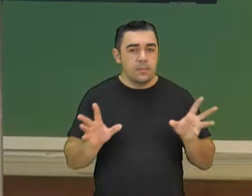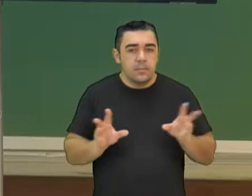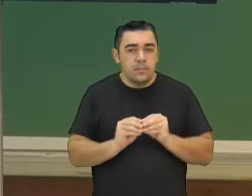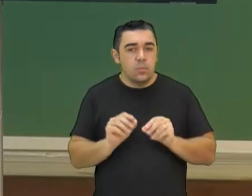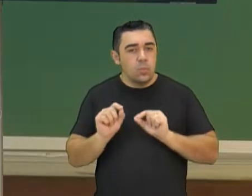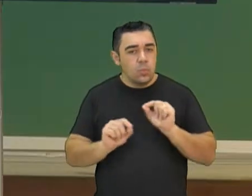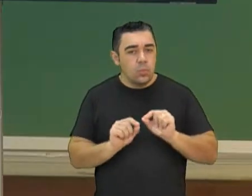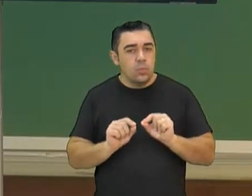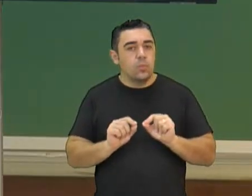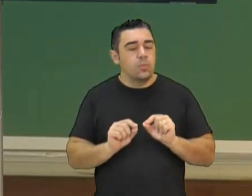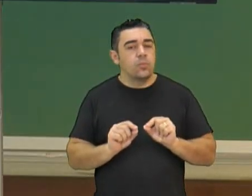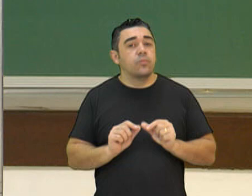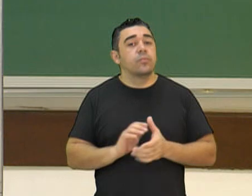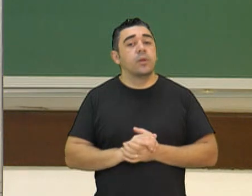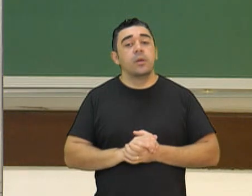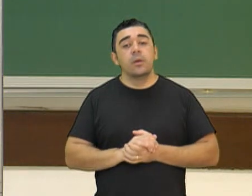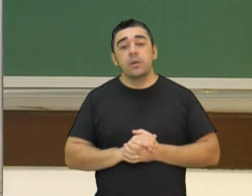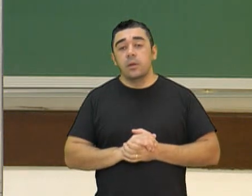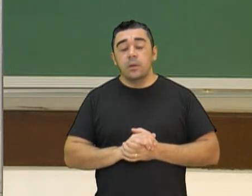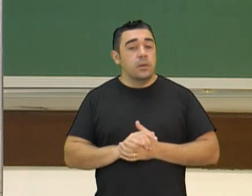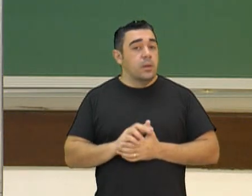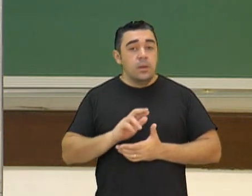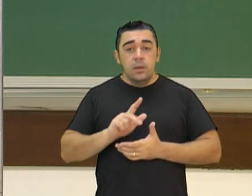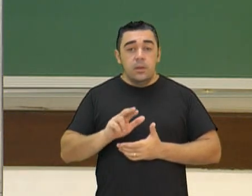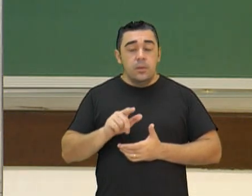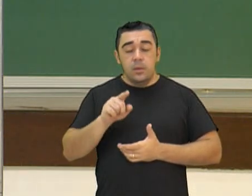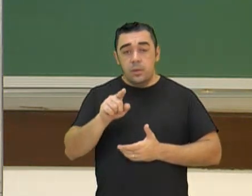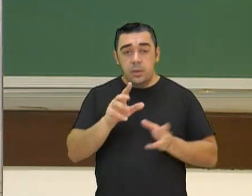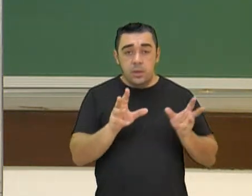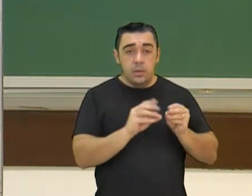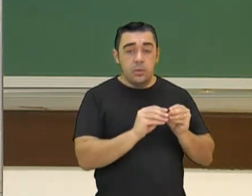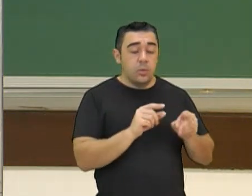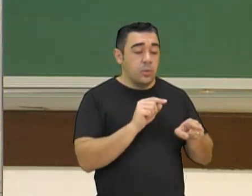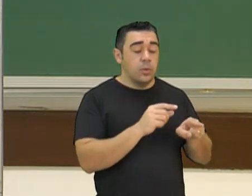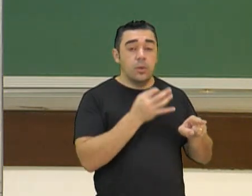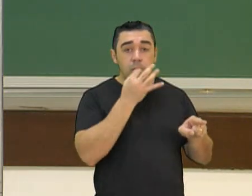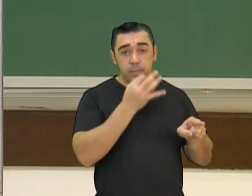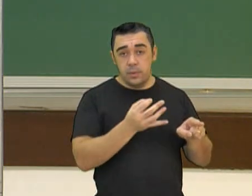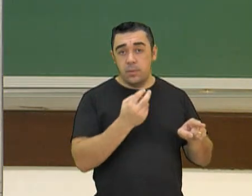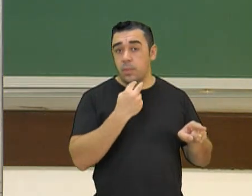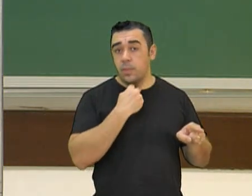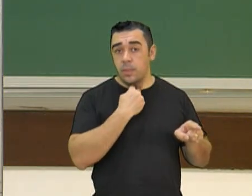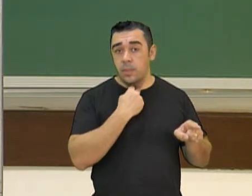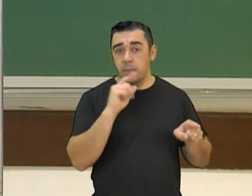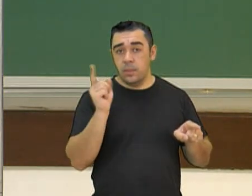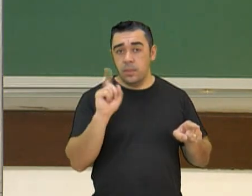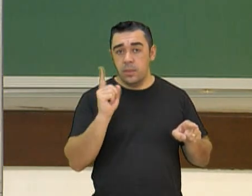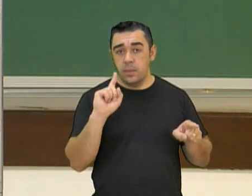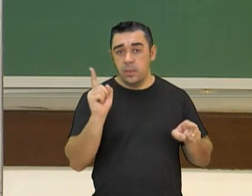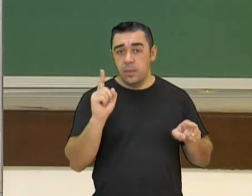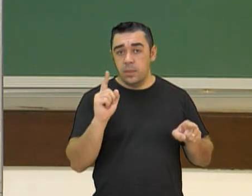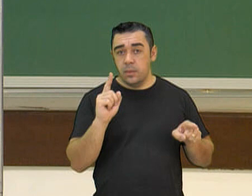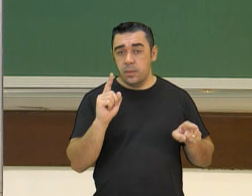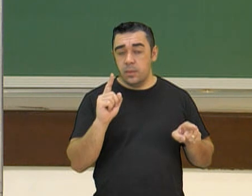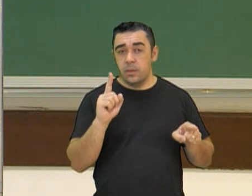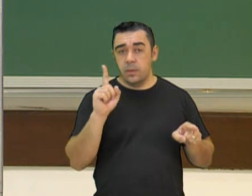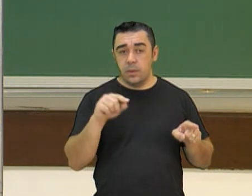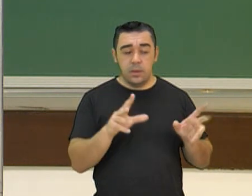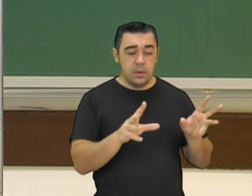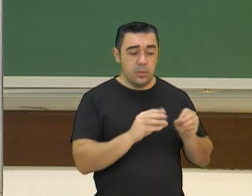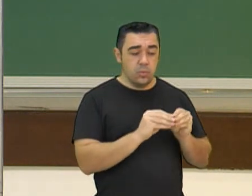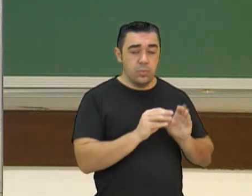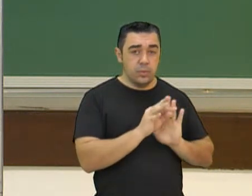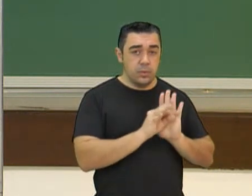tem um detalhe, pessoal. Ele não permite que você traga ali a sua opinião. Né? Então, quando você é solicitado a fazer um resumo de